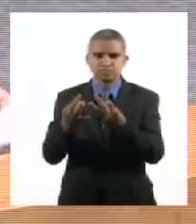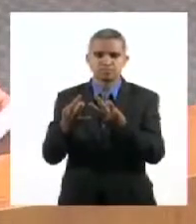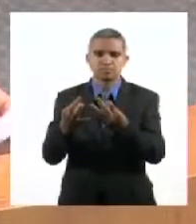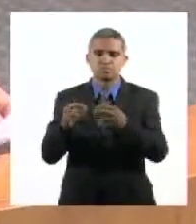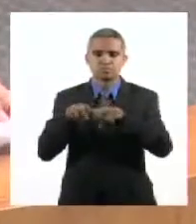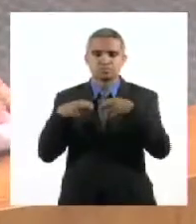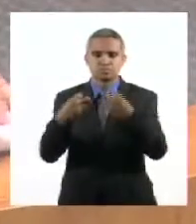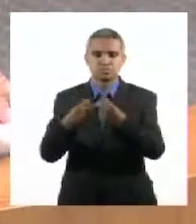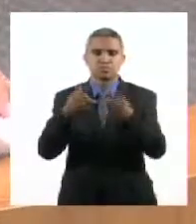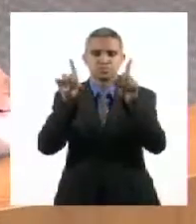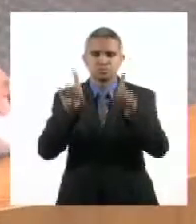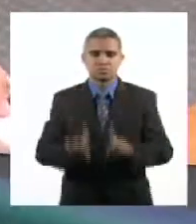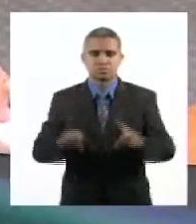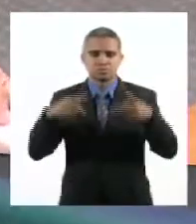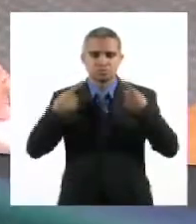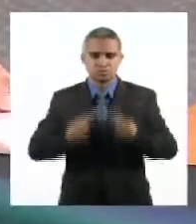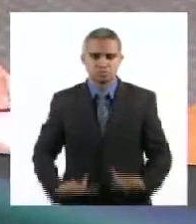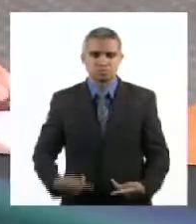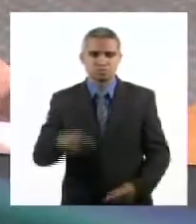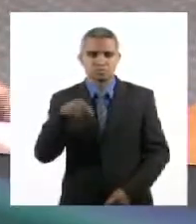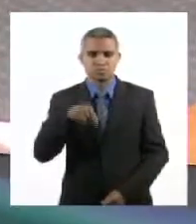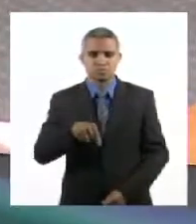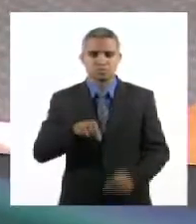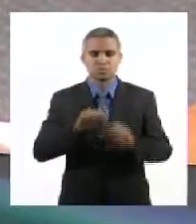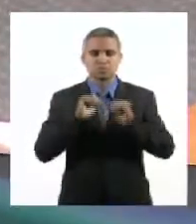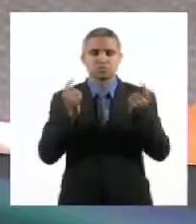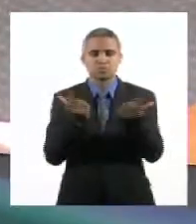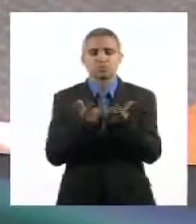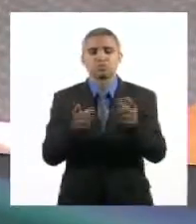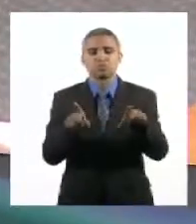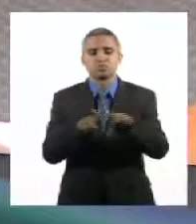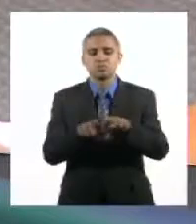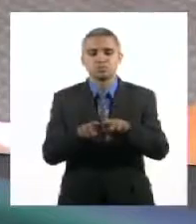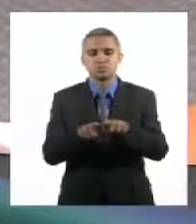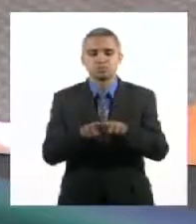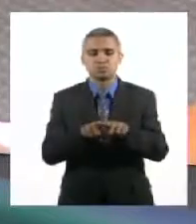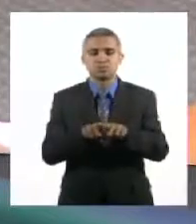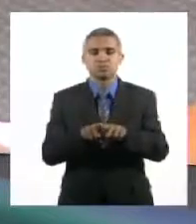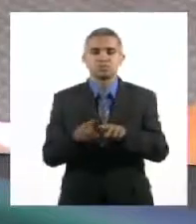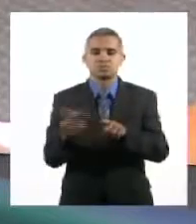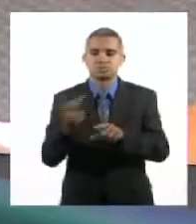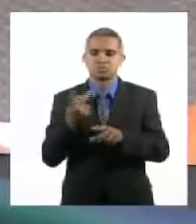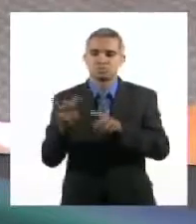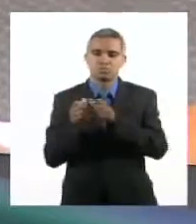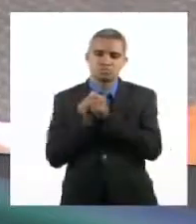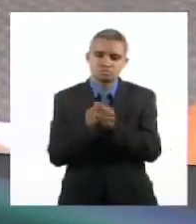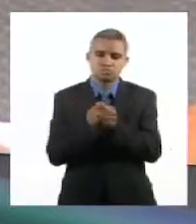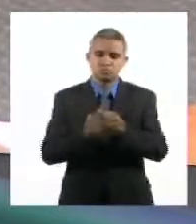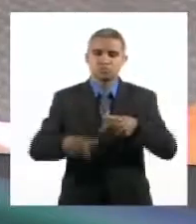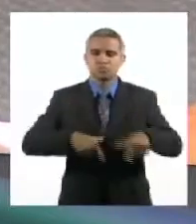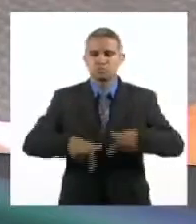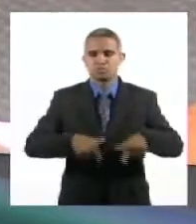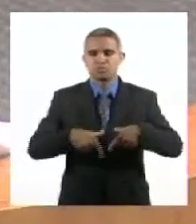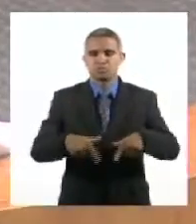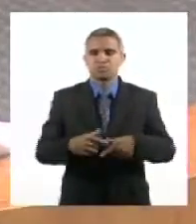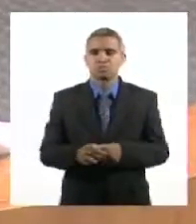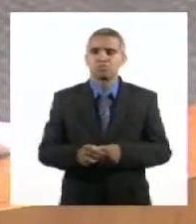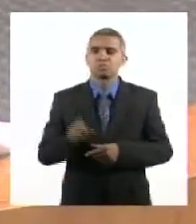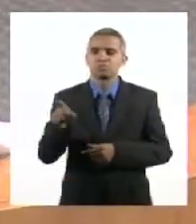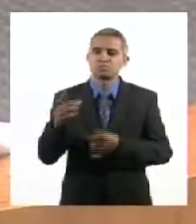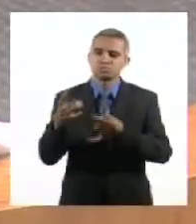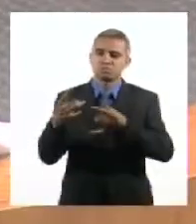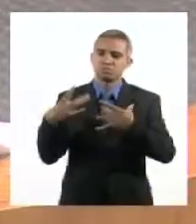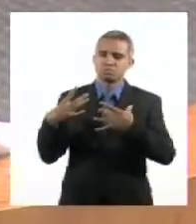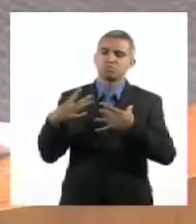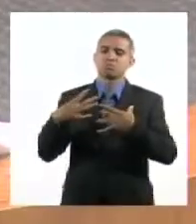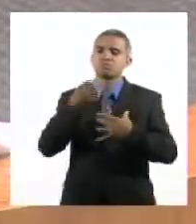muito solícito, e também a oportunidade que tenho de trabalhar ao lado de Vossa Excelência. Vossa Excelência me deixa totalmente à vontade para